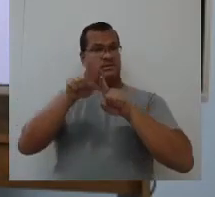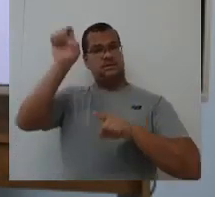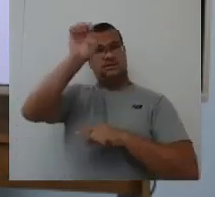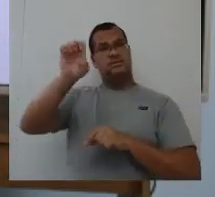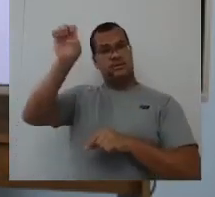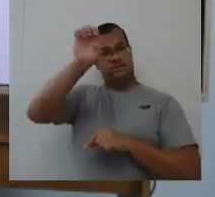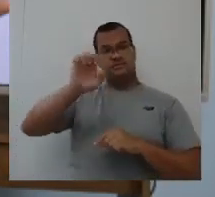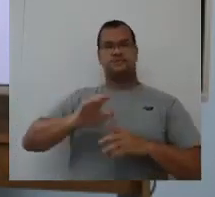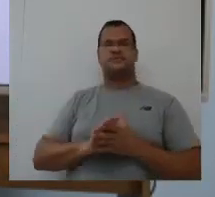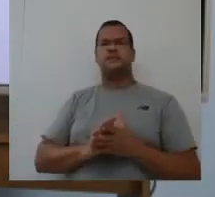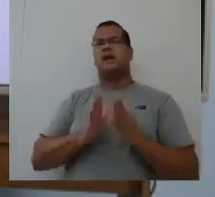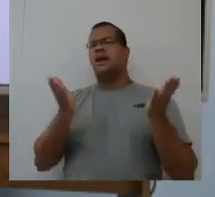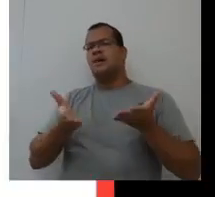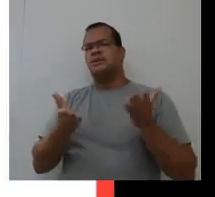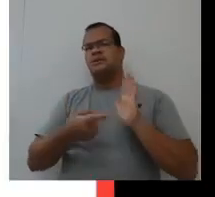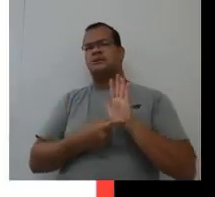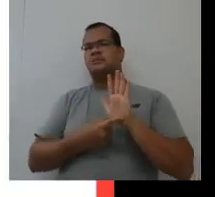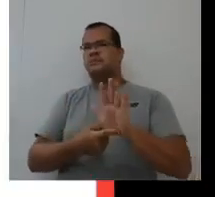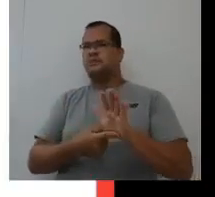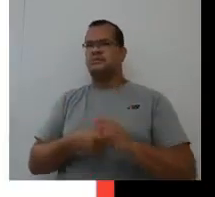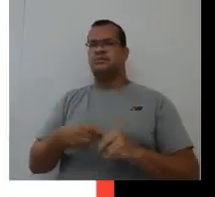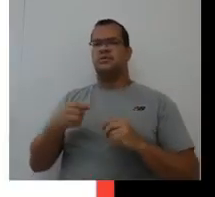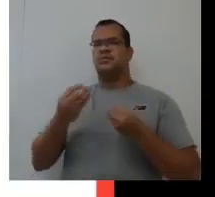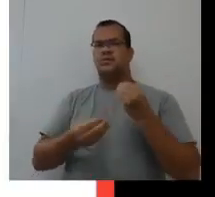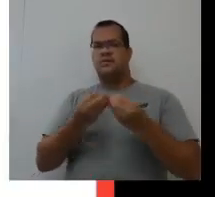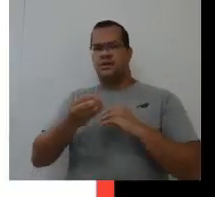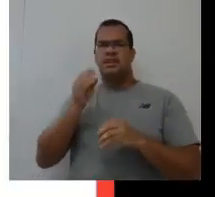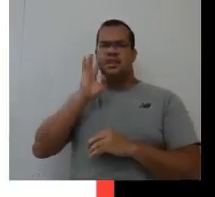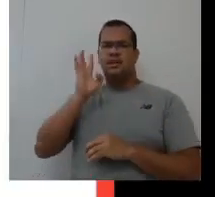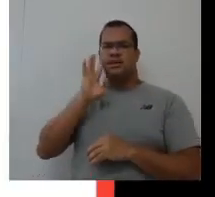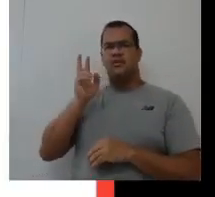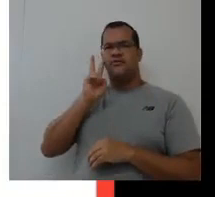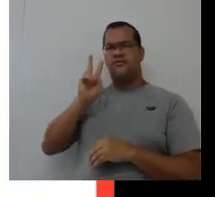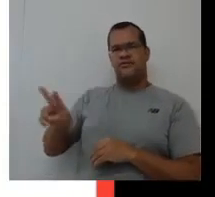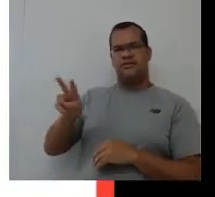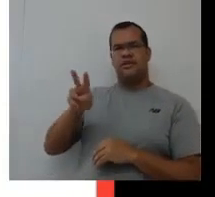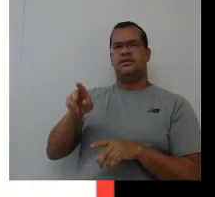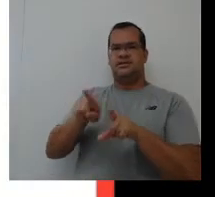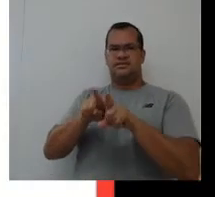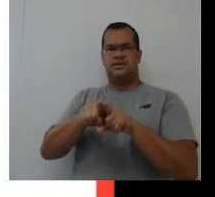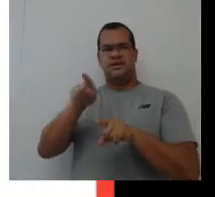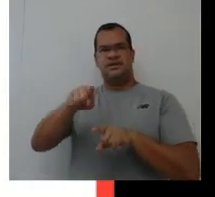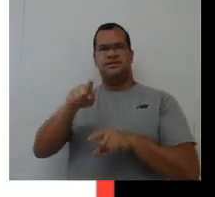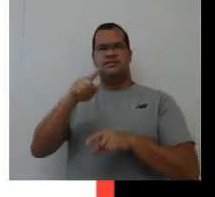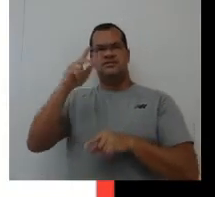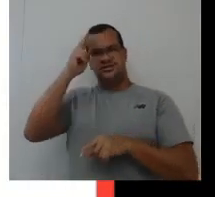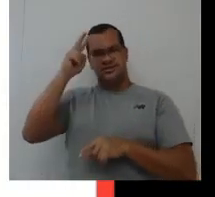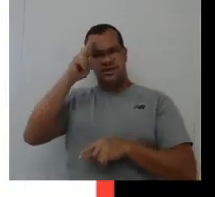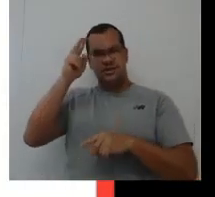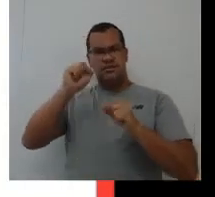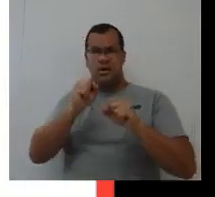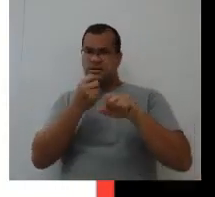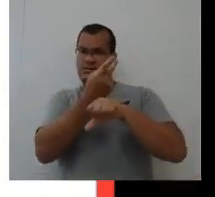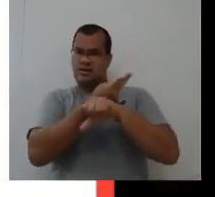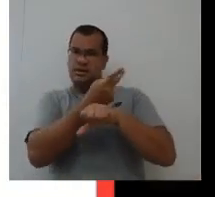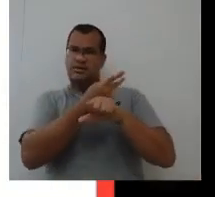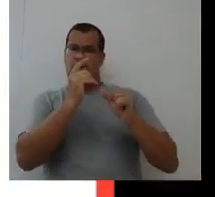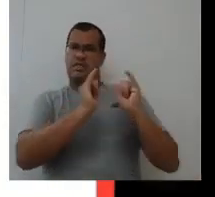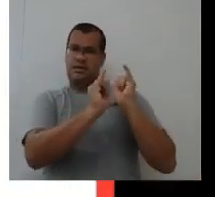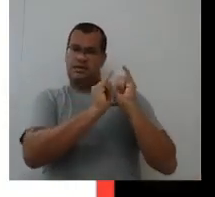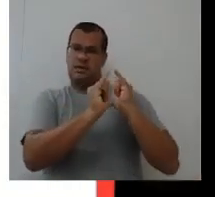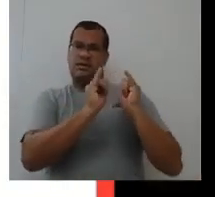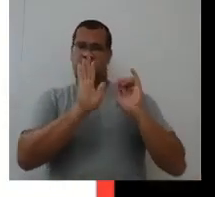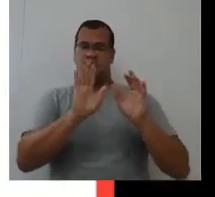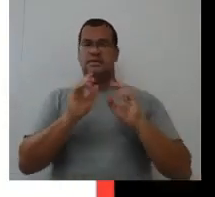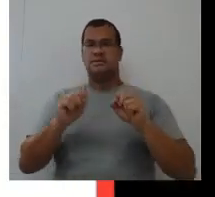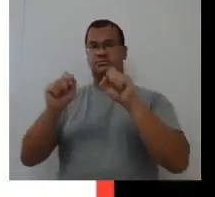Europa. Então, aqui a gente traz uma imagem que é muito legal ver isso em história também. Vocês podem estar buscando na internet, nos livros, o que é que as